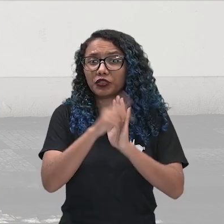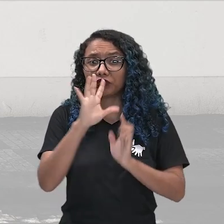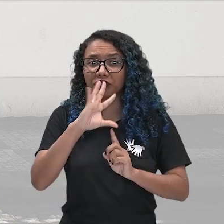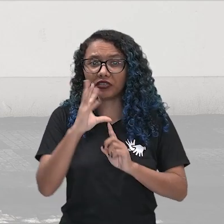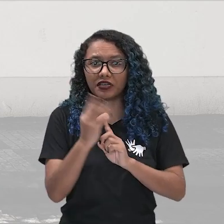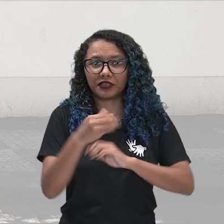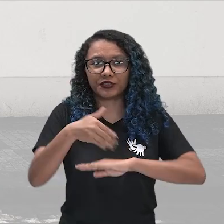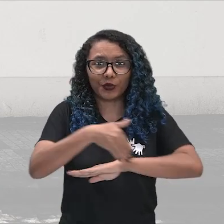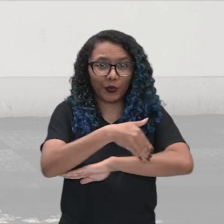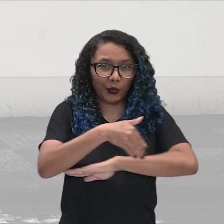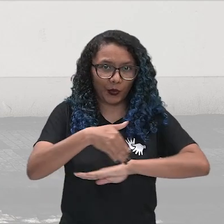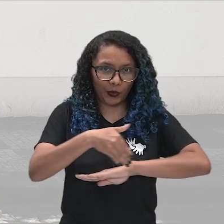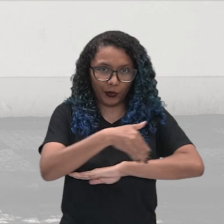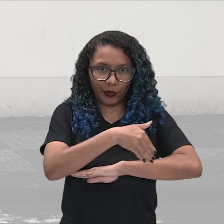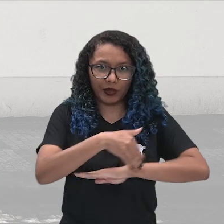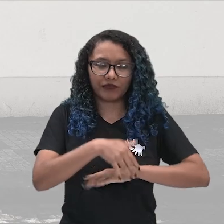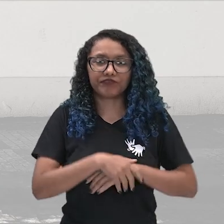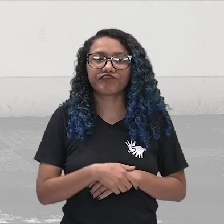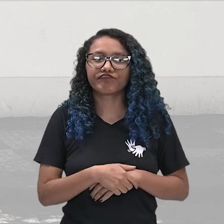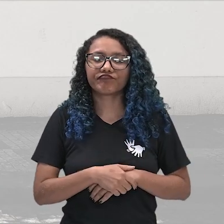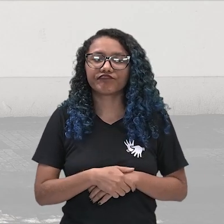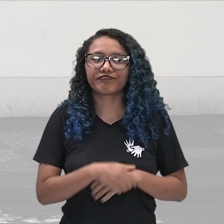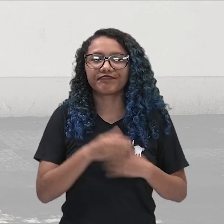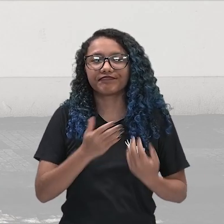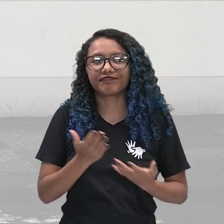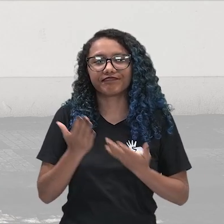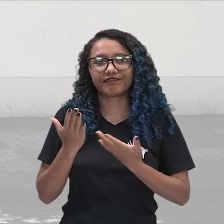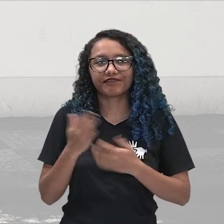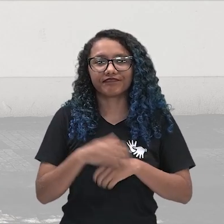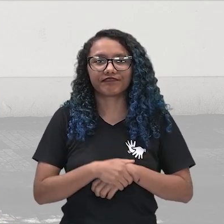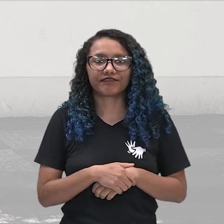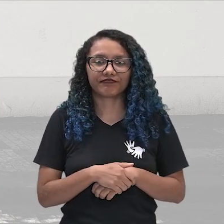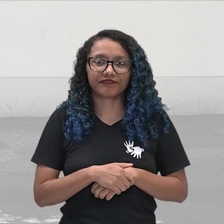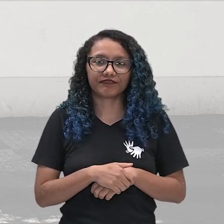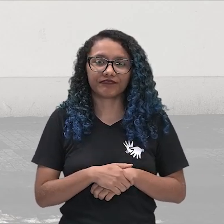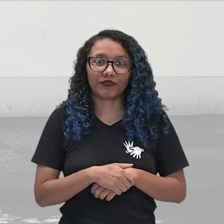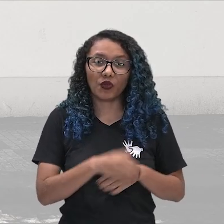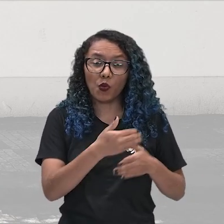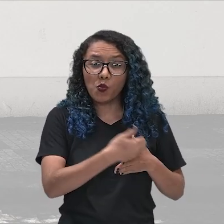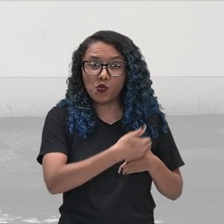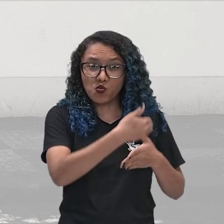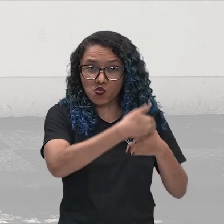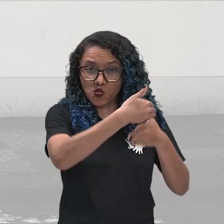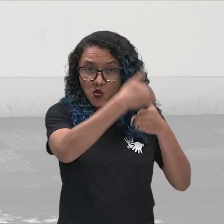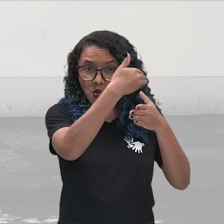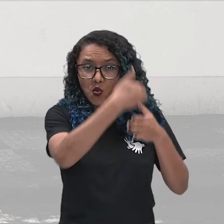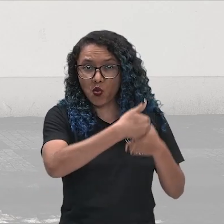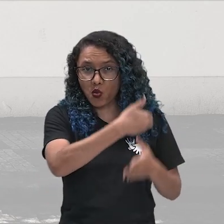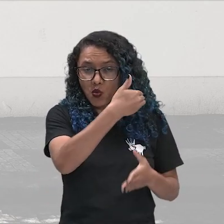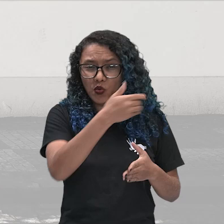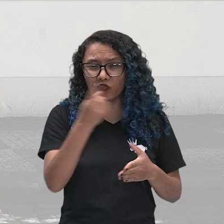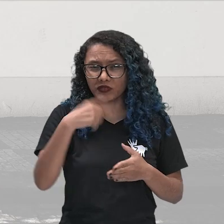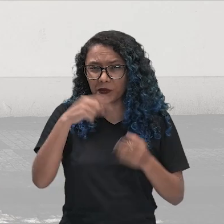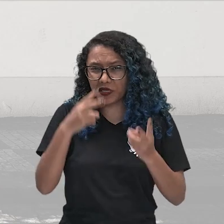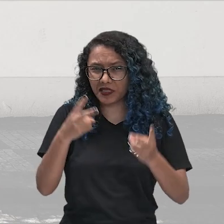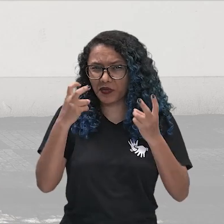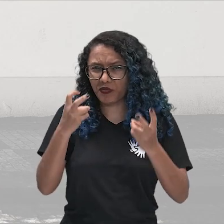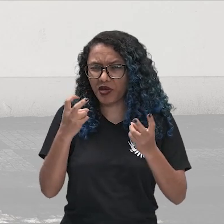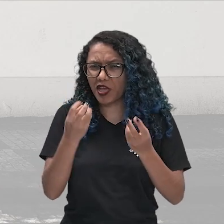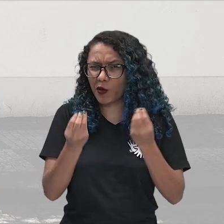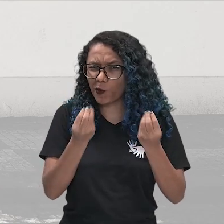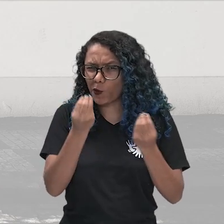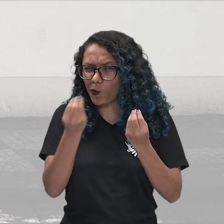rua. E eu trouxe para vocês aqui justamente o muro onde traz essa pegada e que vocês já devem estar observando do que nós vamos